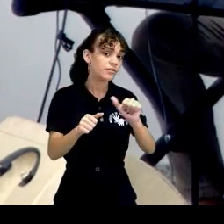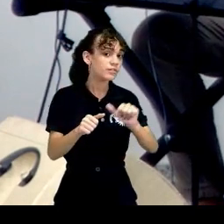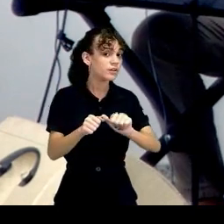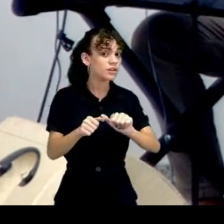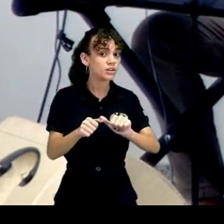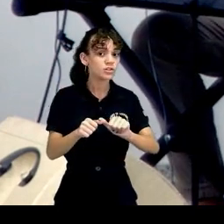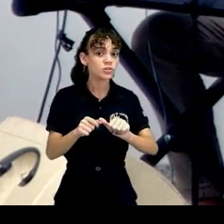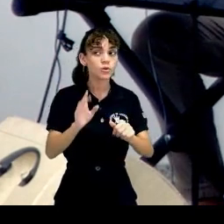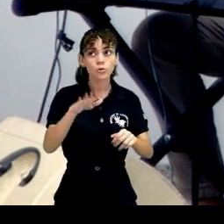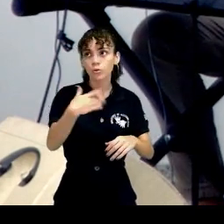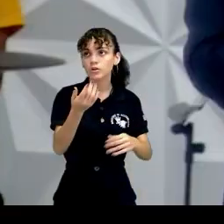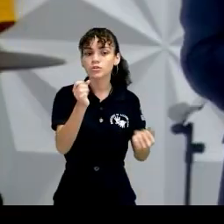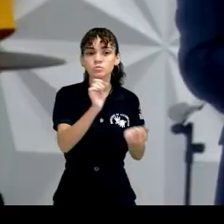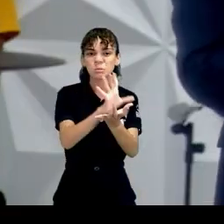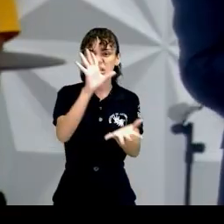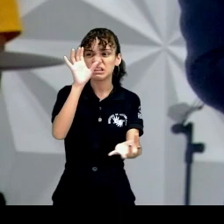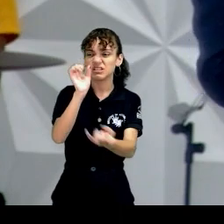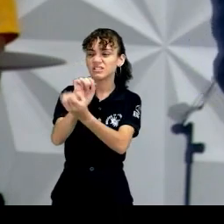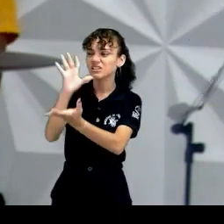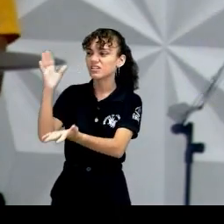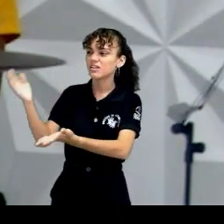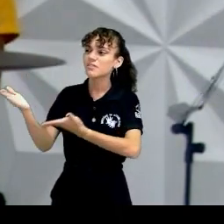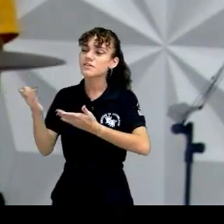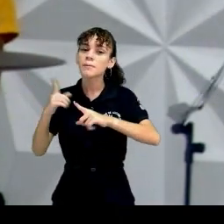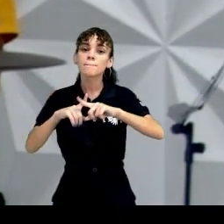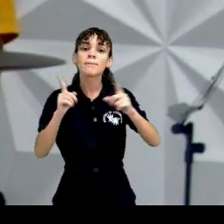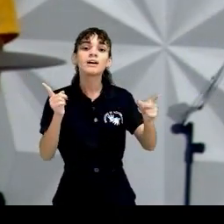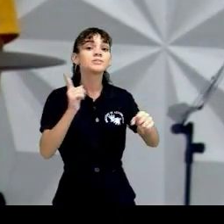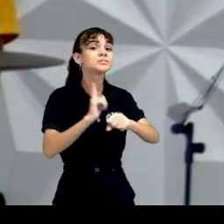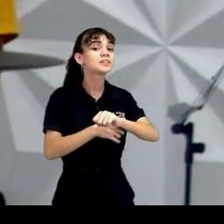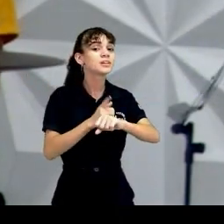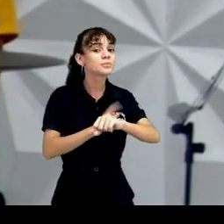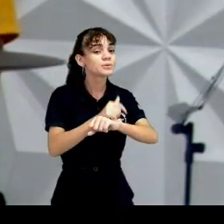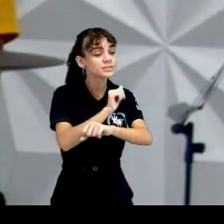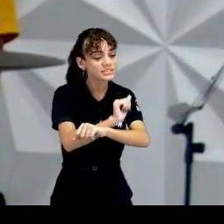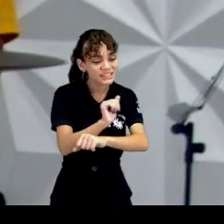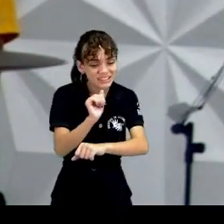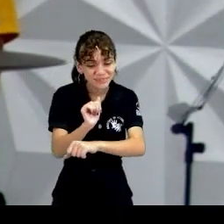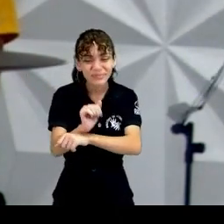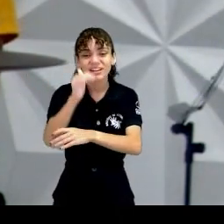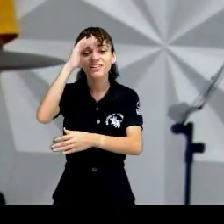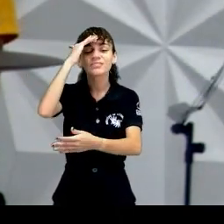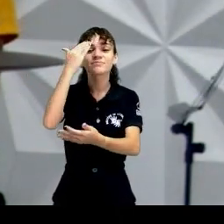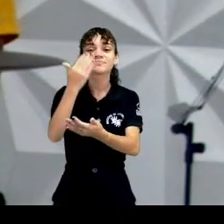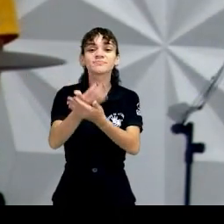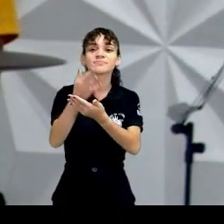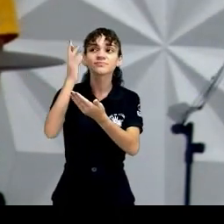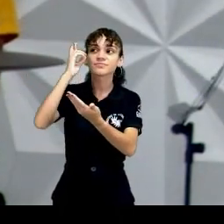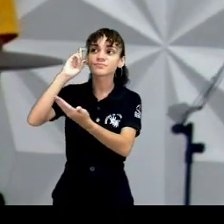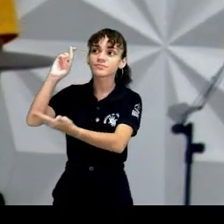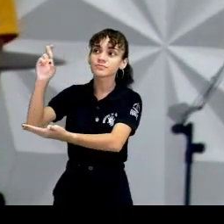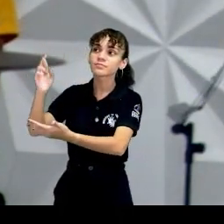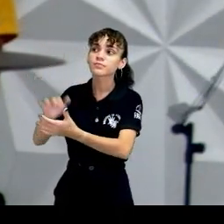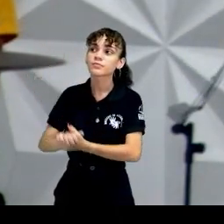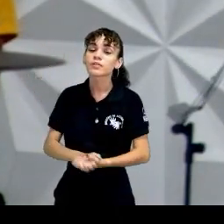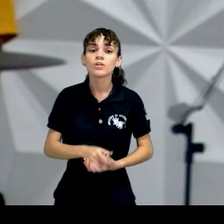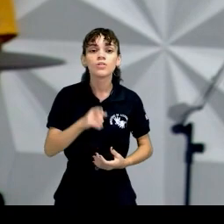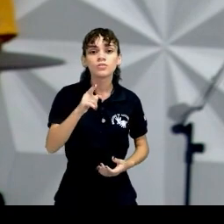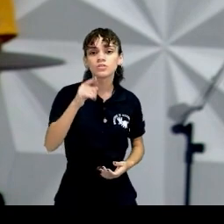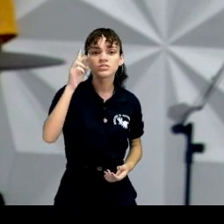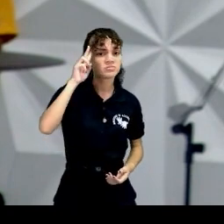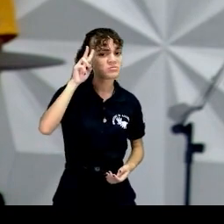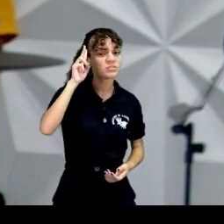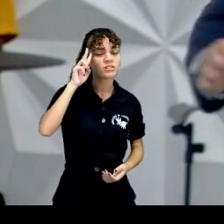Deus. Quem não lembra da experiência de um comandante do rei da Síria chamado Naamã, segundo Reis capítulo